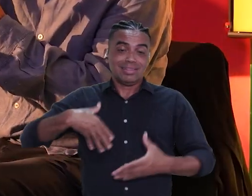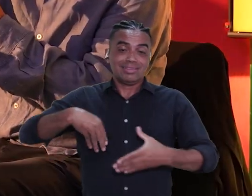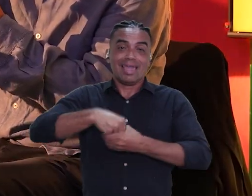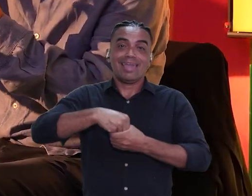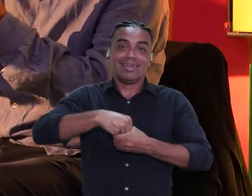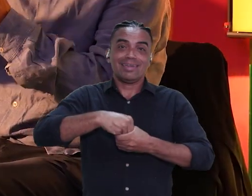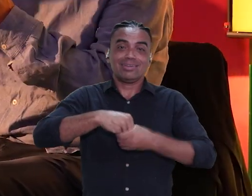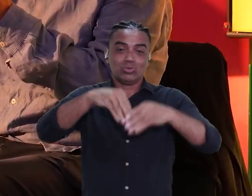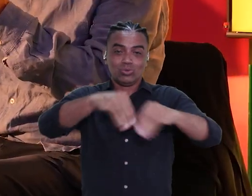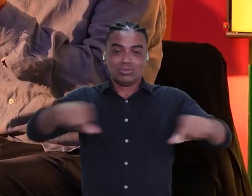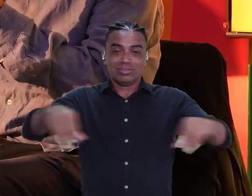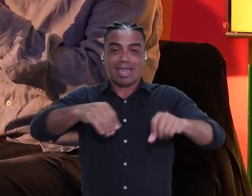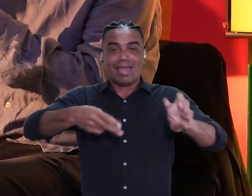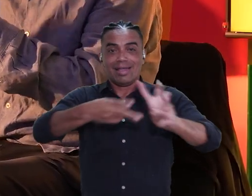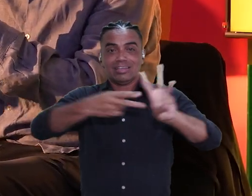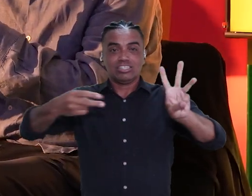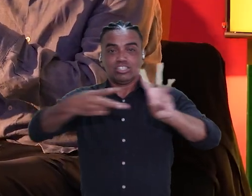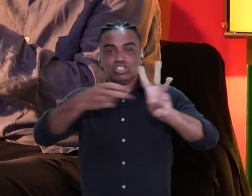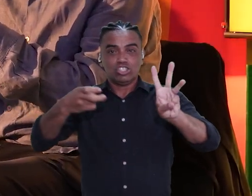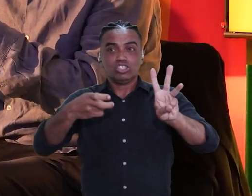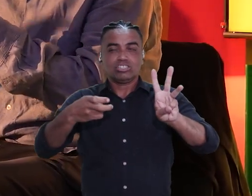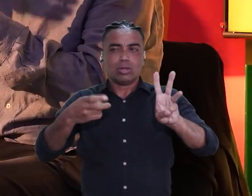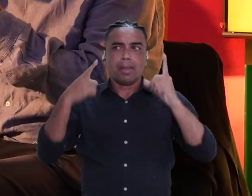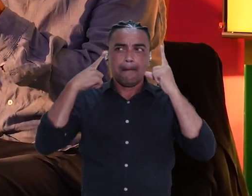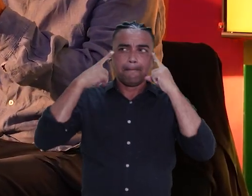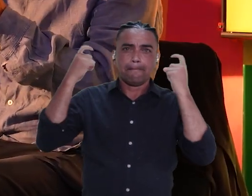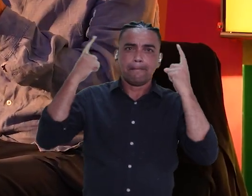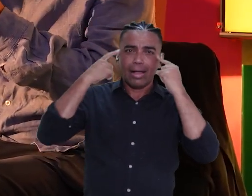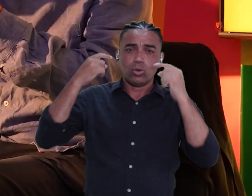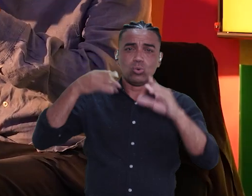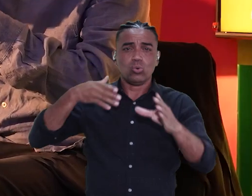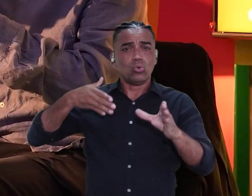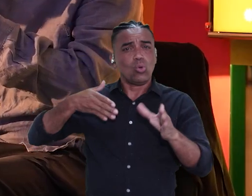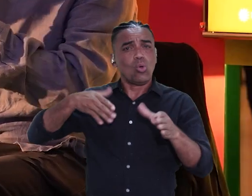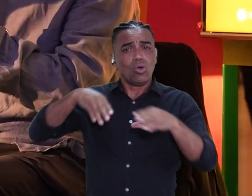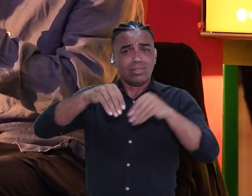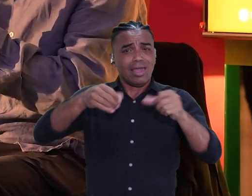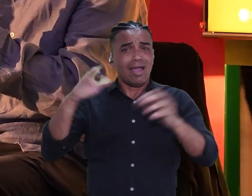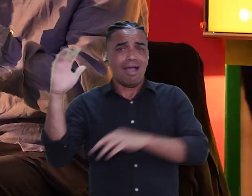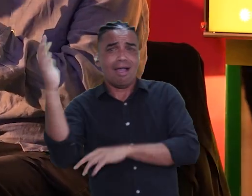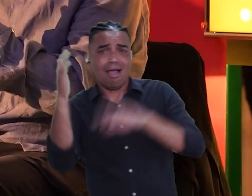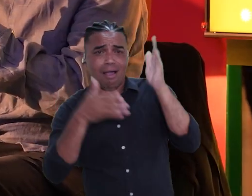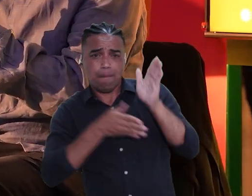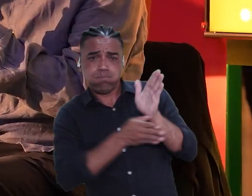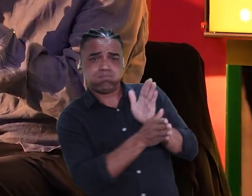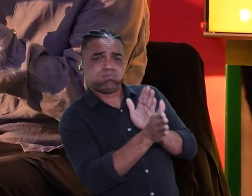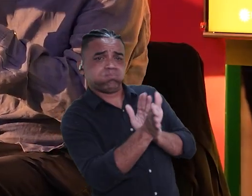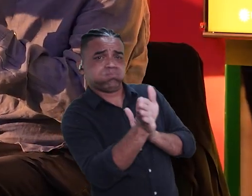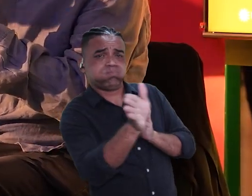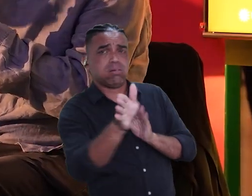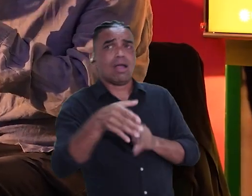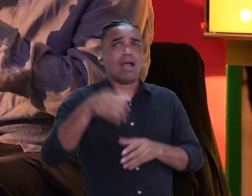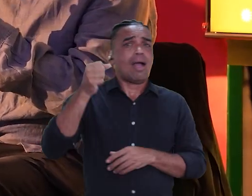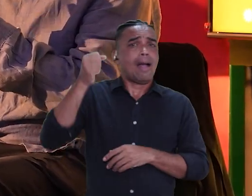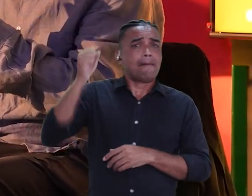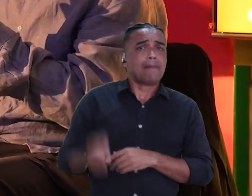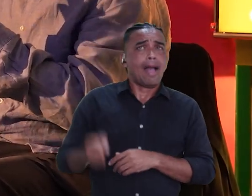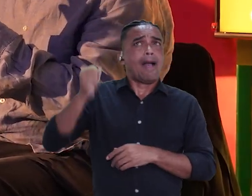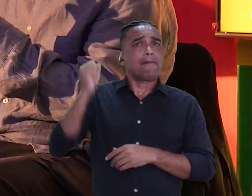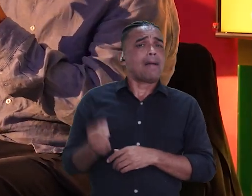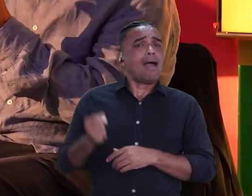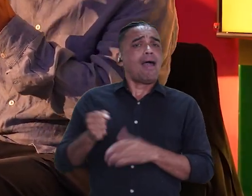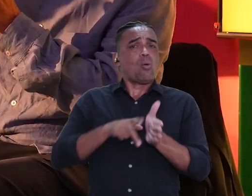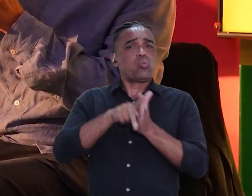Krenak. Eles têm que ouvir aquilo, e tem uma curva ali, diz o Krenak, que eles têm que apitar.